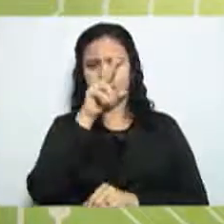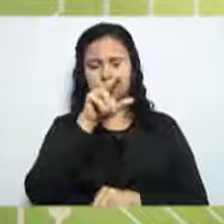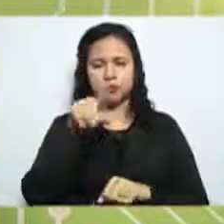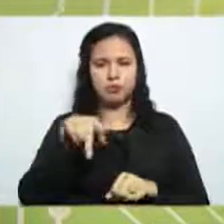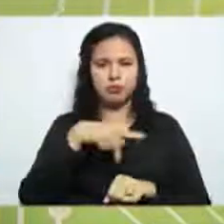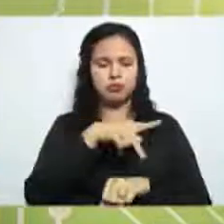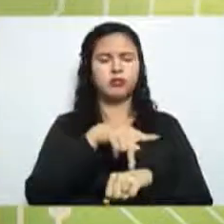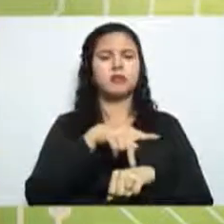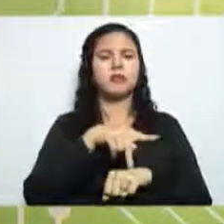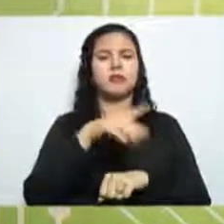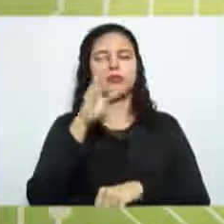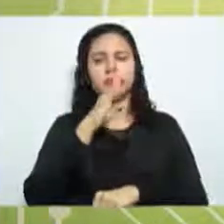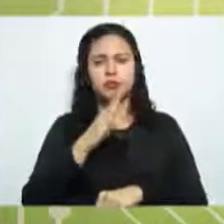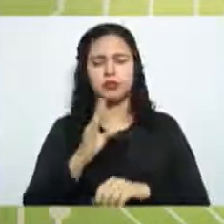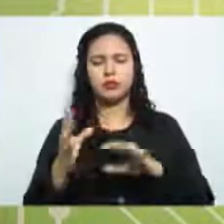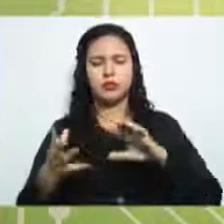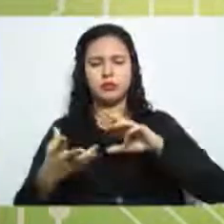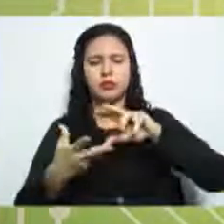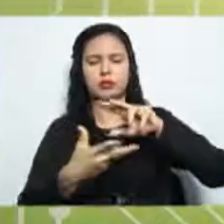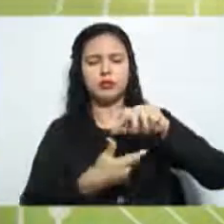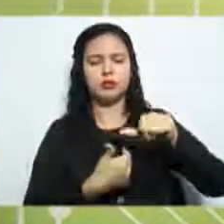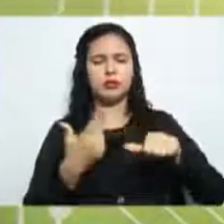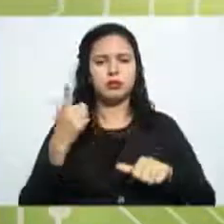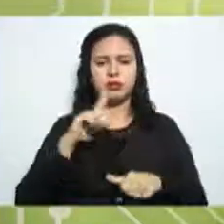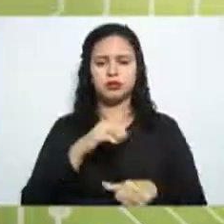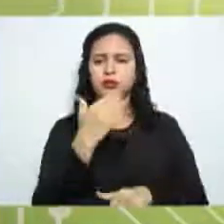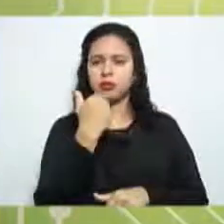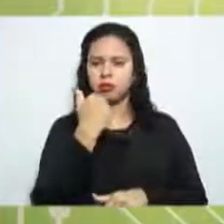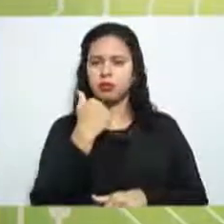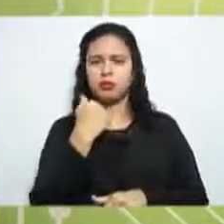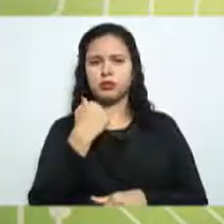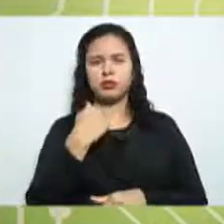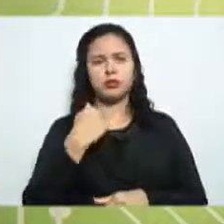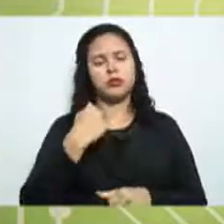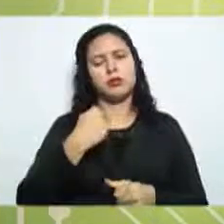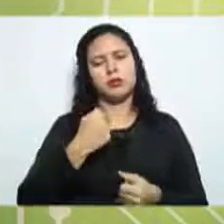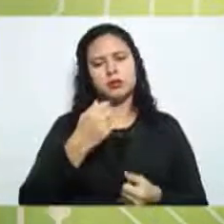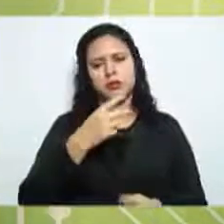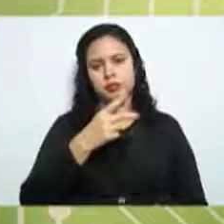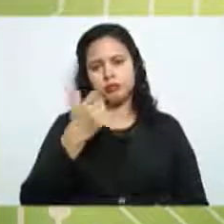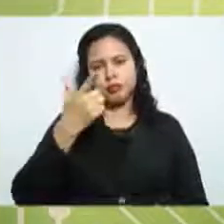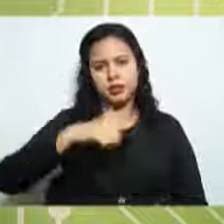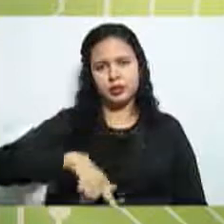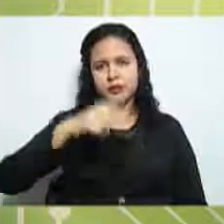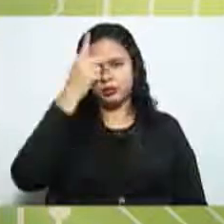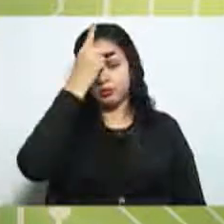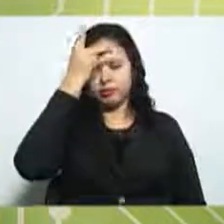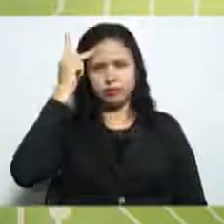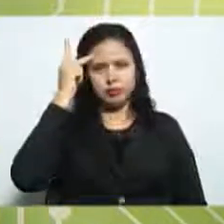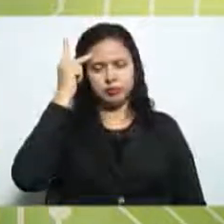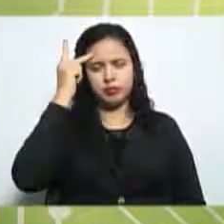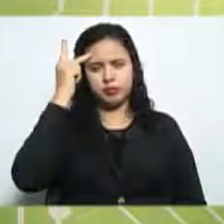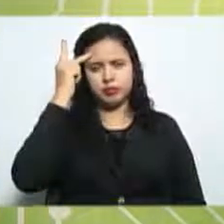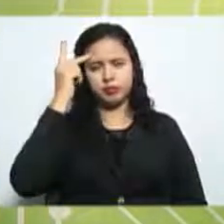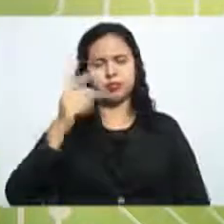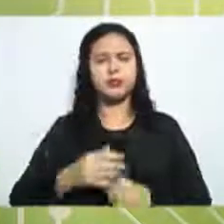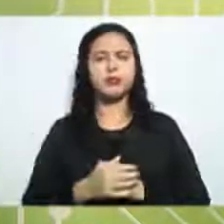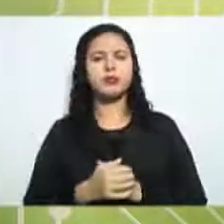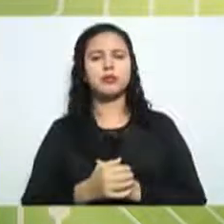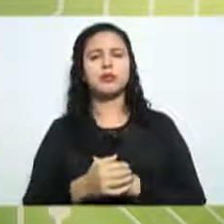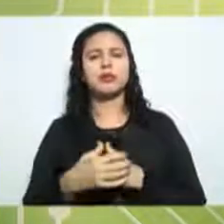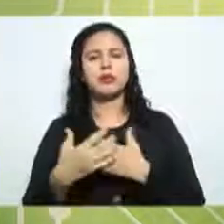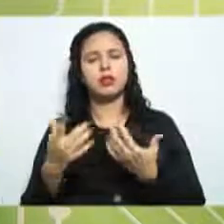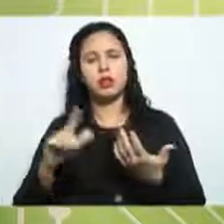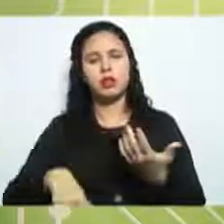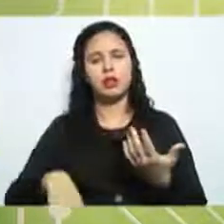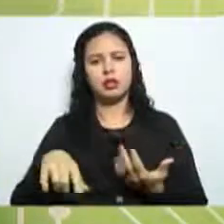consegue alimentar mais pessoas à medida que a gente vem sofrendo uma revolução que nós chamamos de Revolução Verde. Por meio dessa